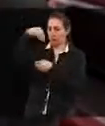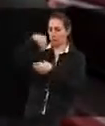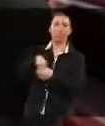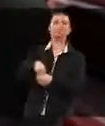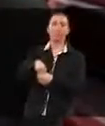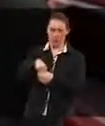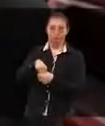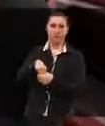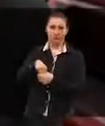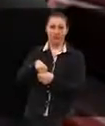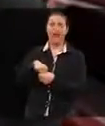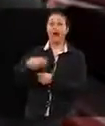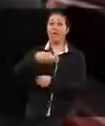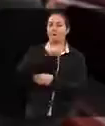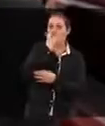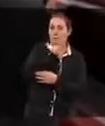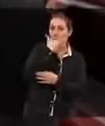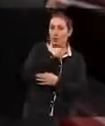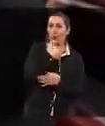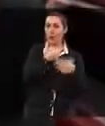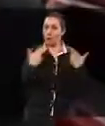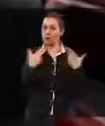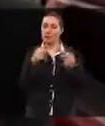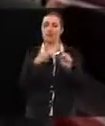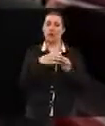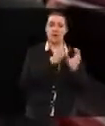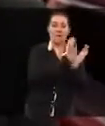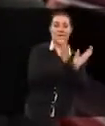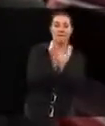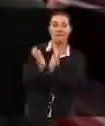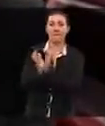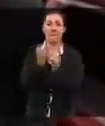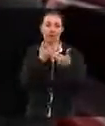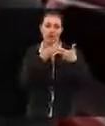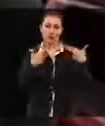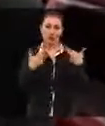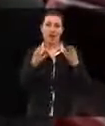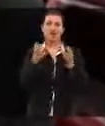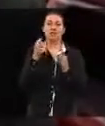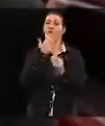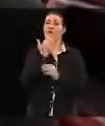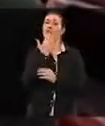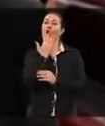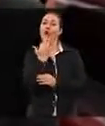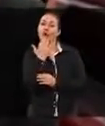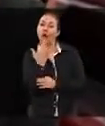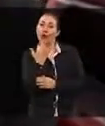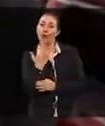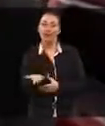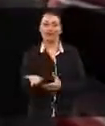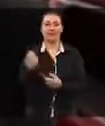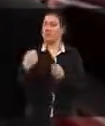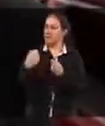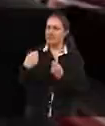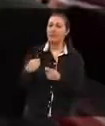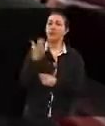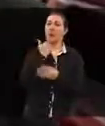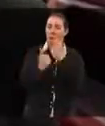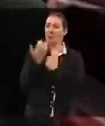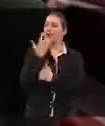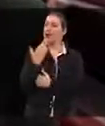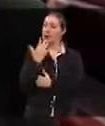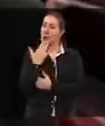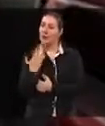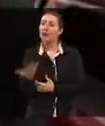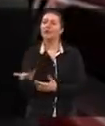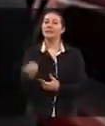presentes nas frutas, nos vegetais, coloridos. Então, por isso que a nossa alimentação ela tem que ser muito colorida e muito variada.